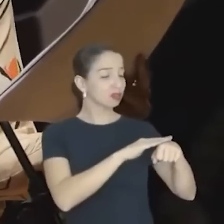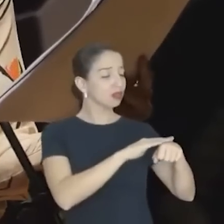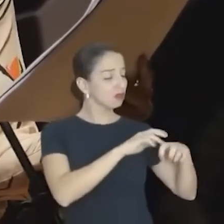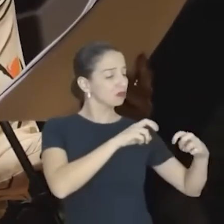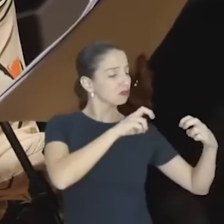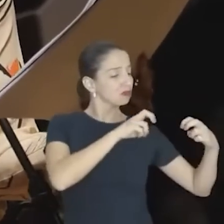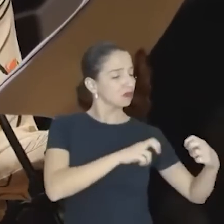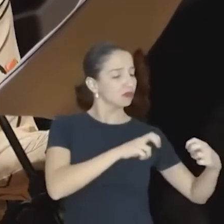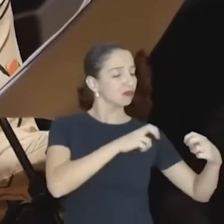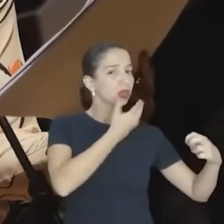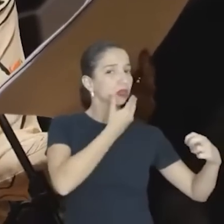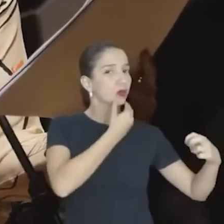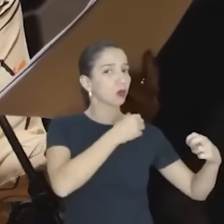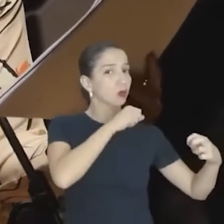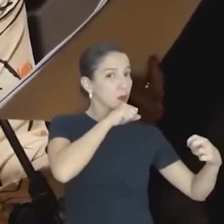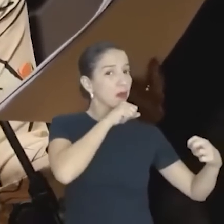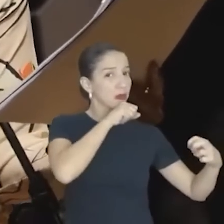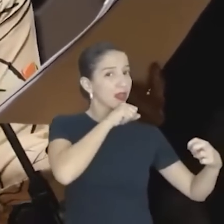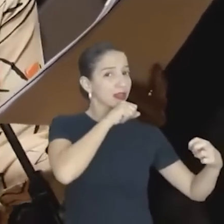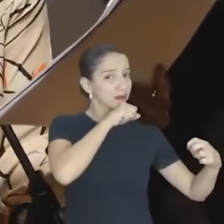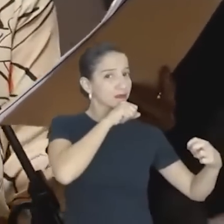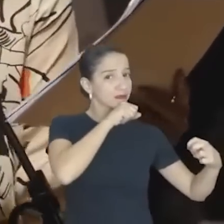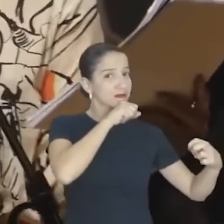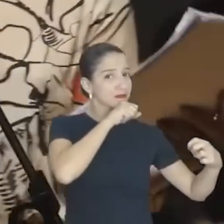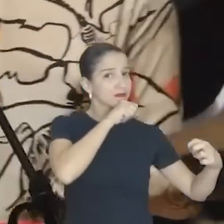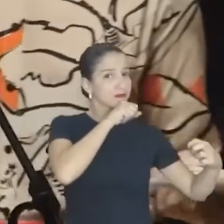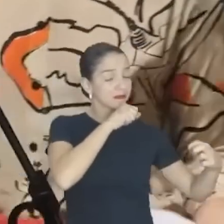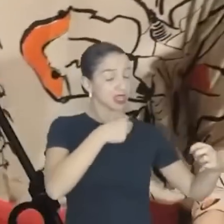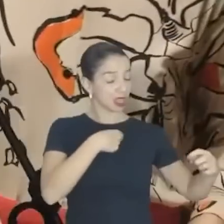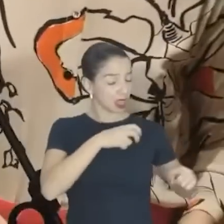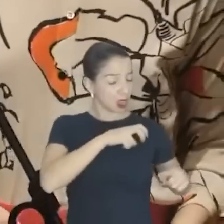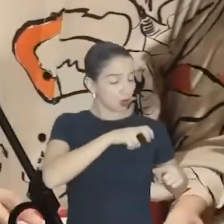avó, ele em pé, gigante.